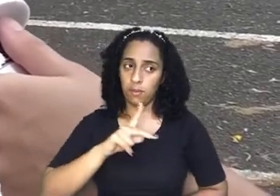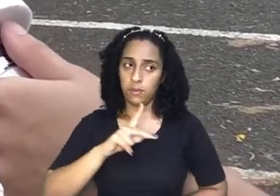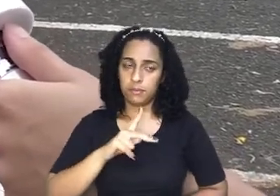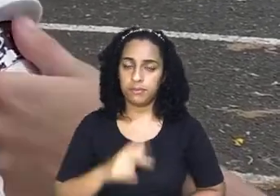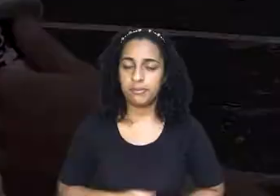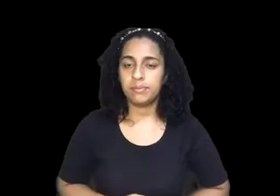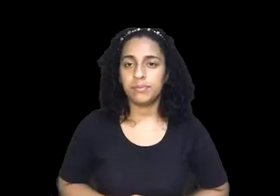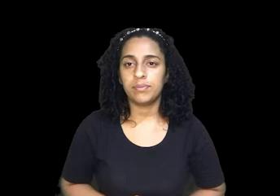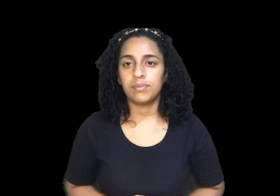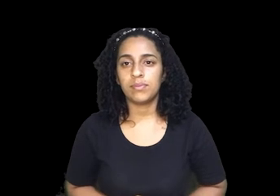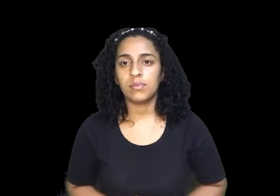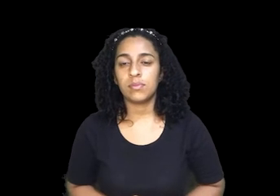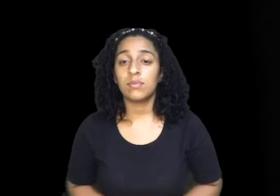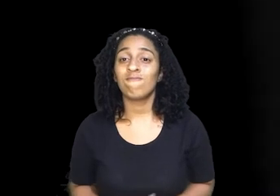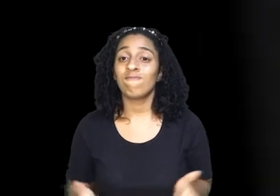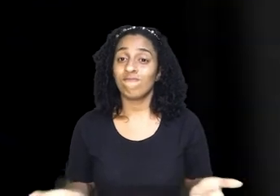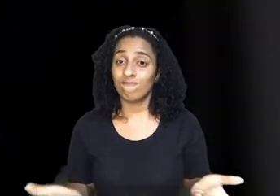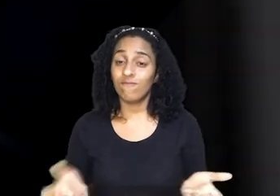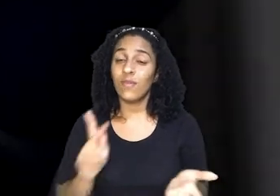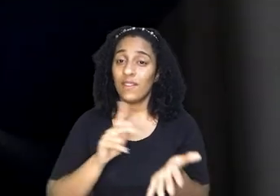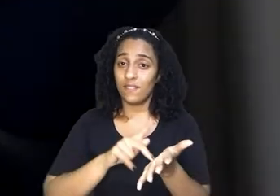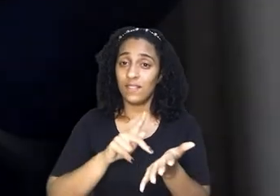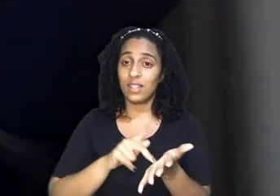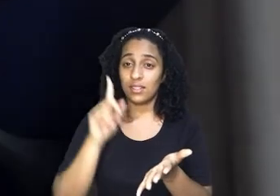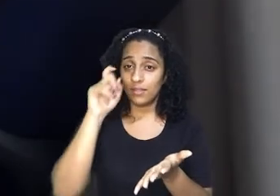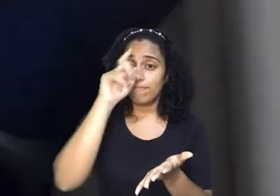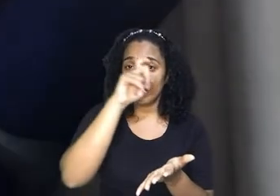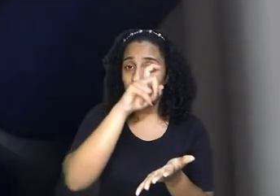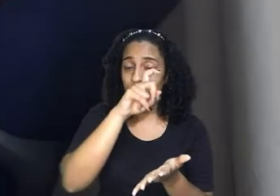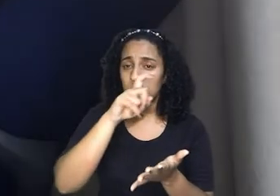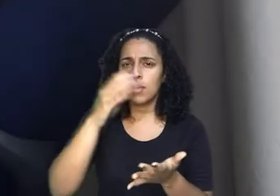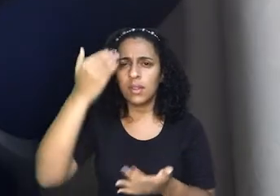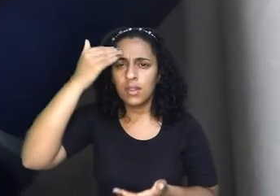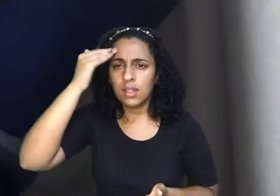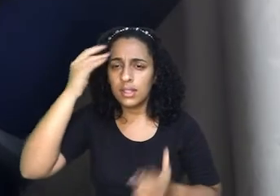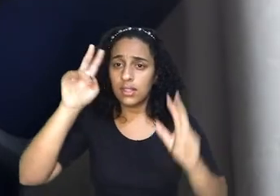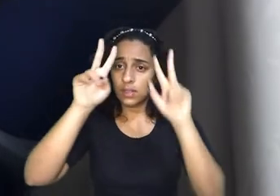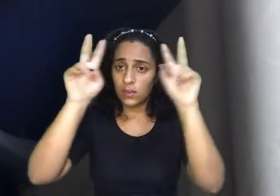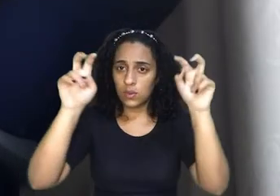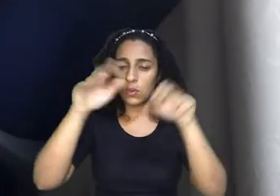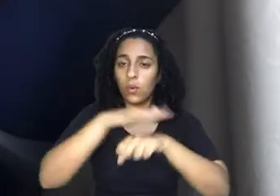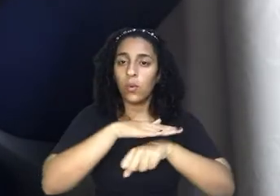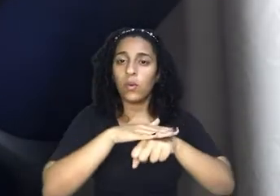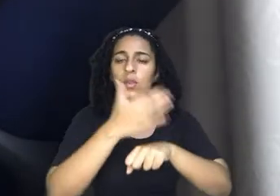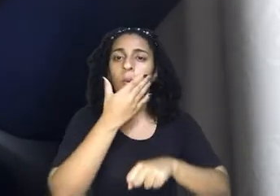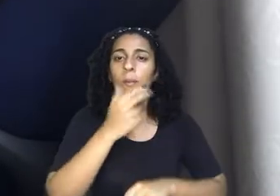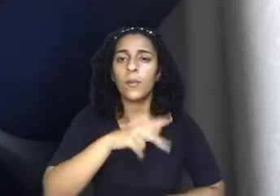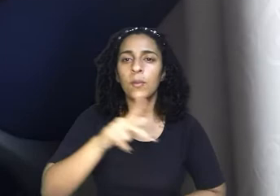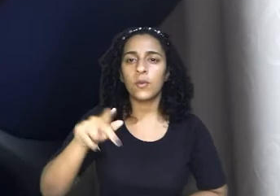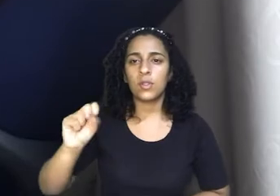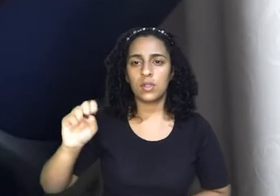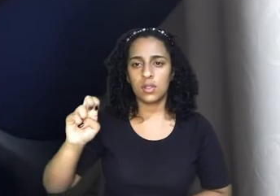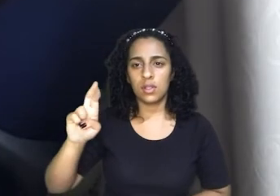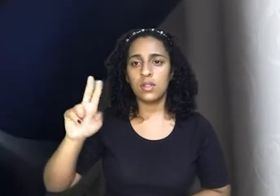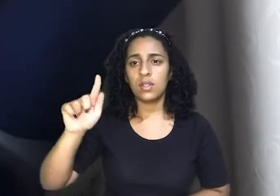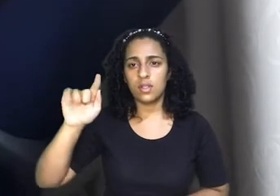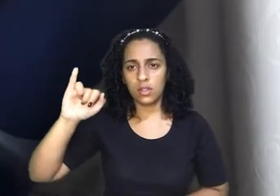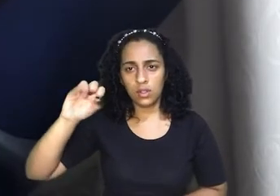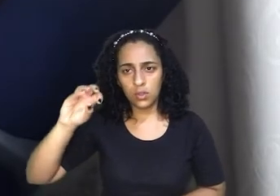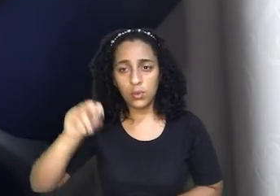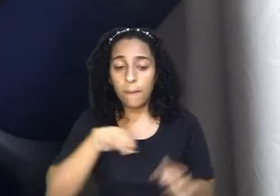acho tenso realmente é tenso e para entender o assunto conversei com o professor Sérgio Amadeu